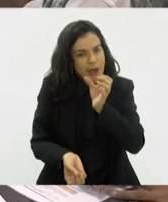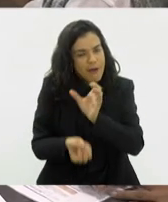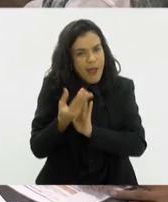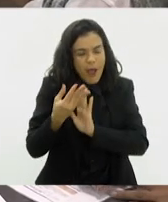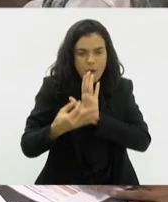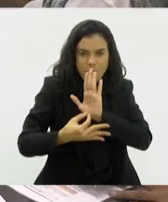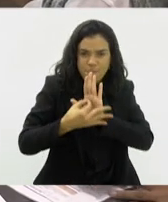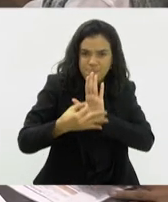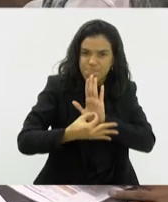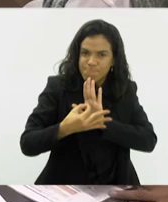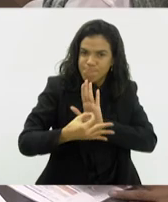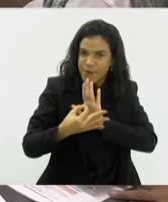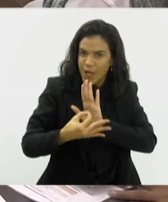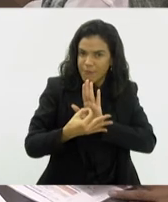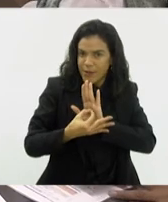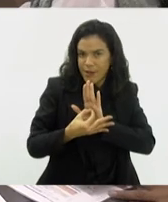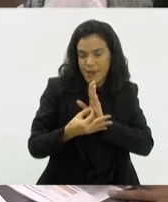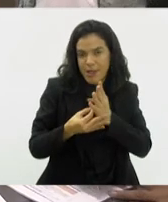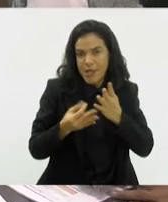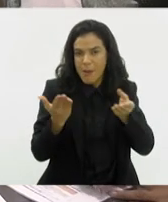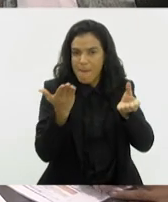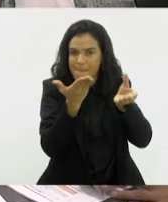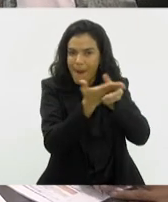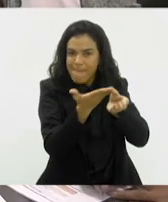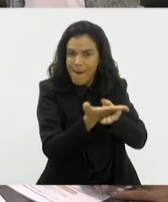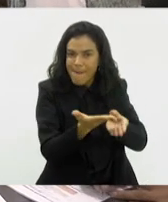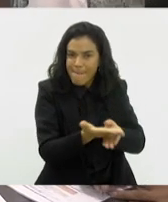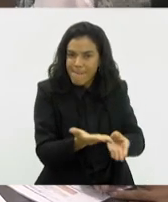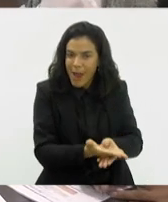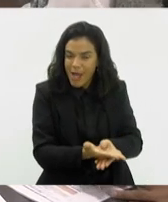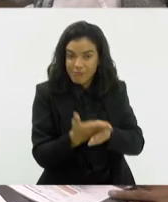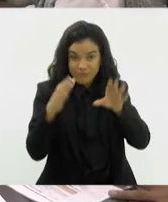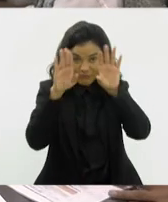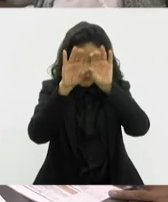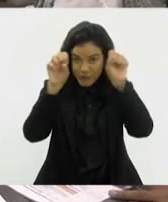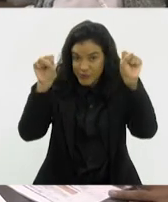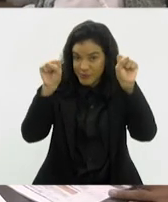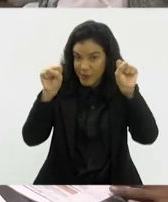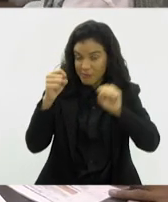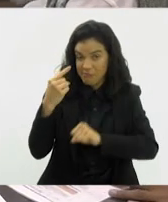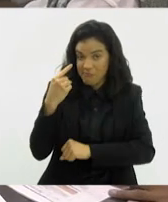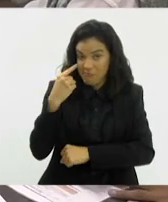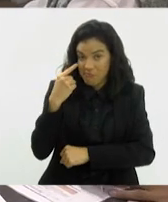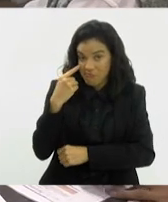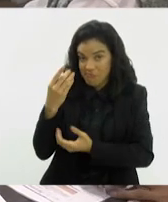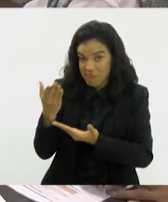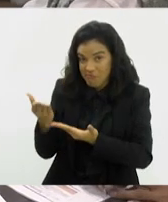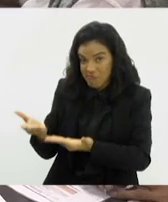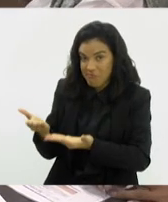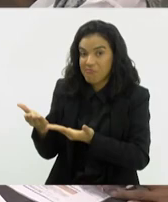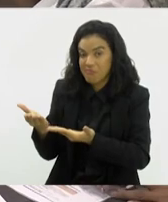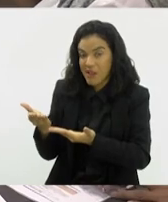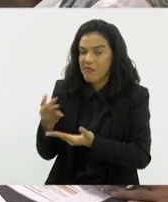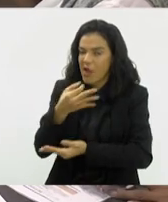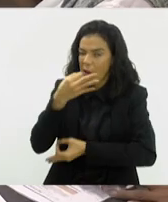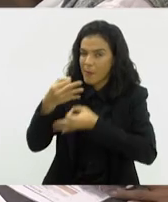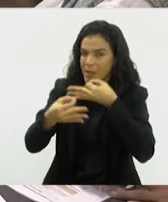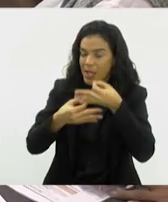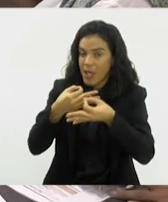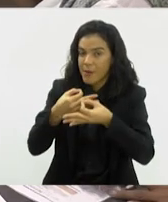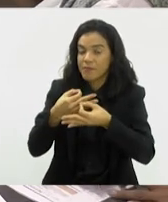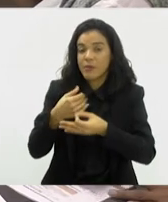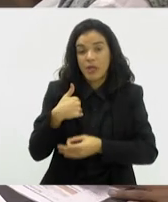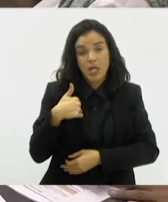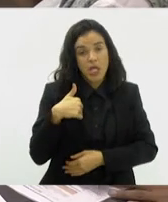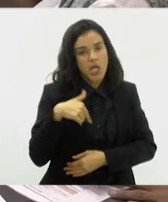técnico, baseado em 4 ações no Supremo. Quer ver? Bom, mas vamos lá. Ele vai depois opinar. Eu vou